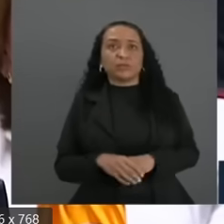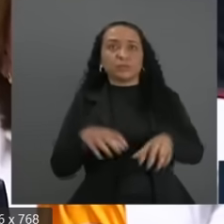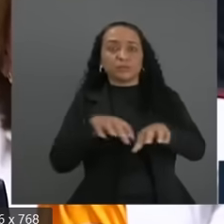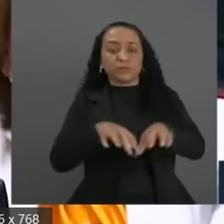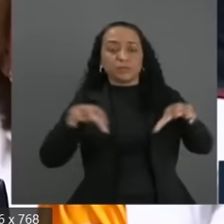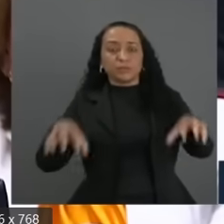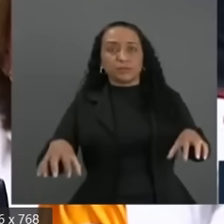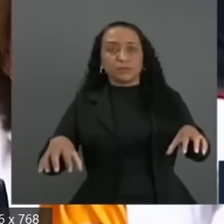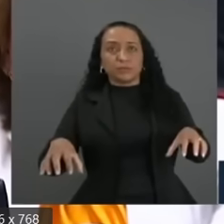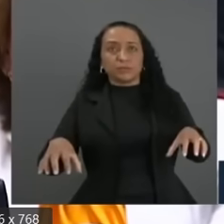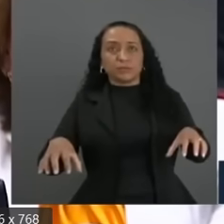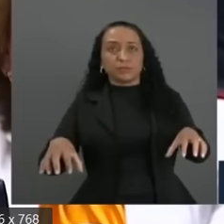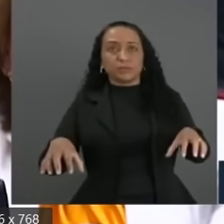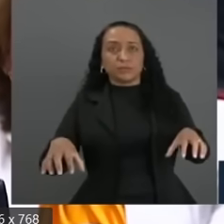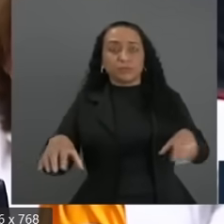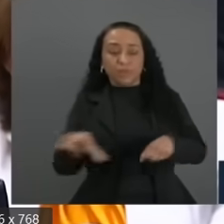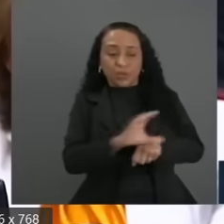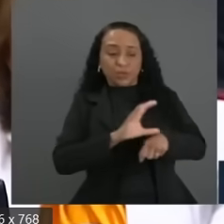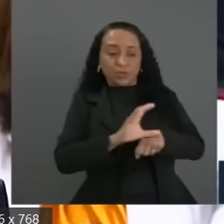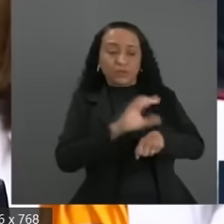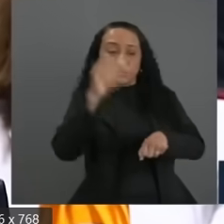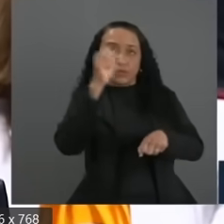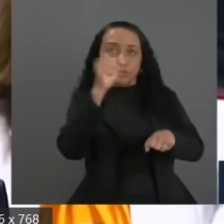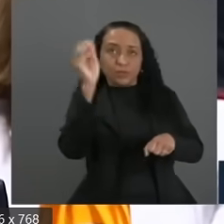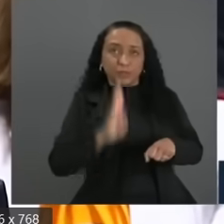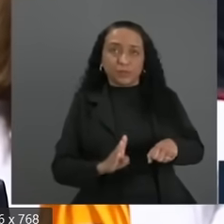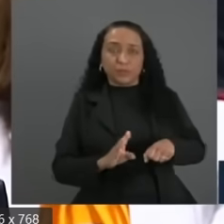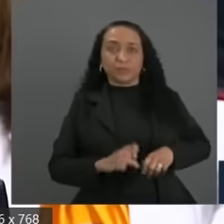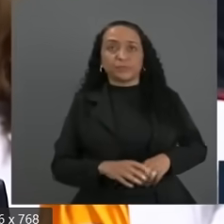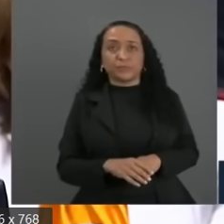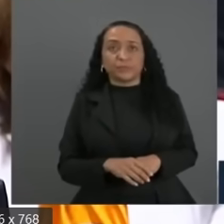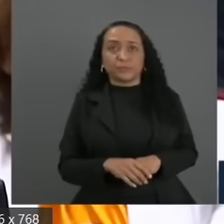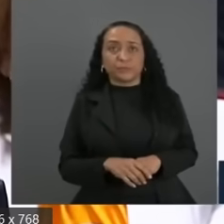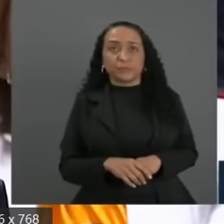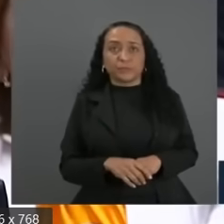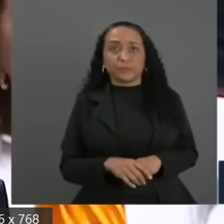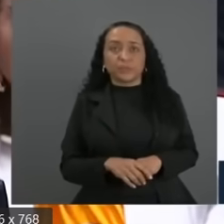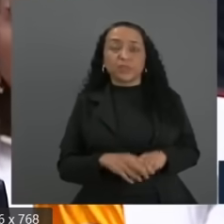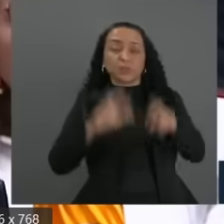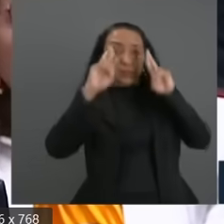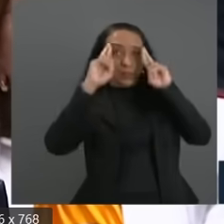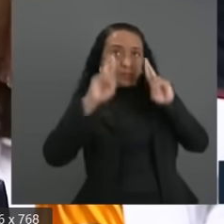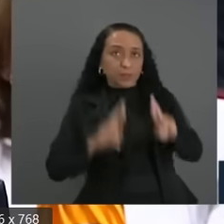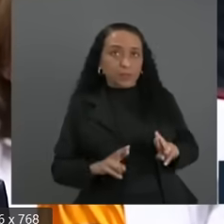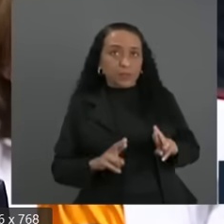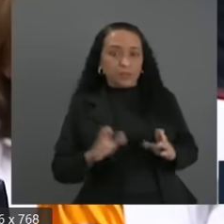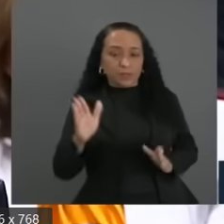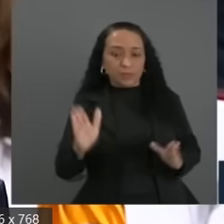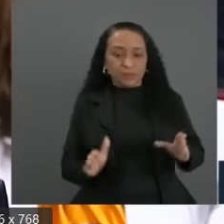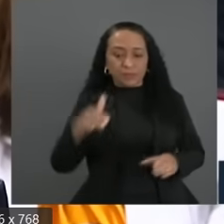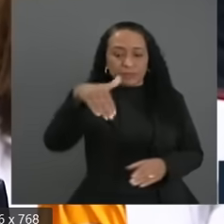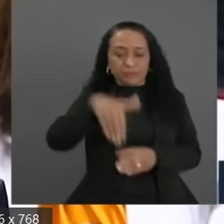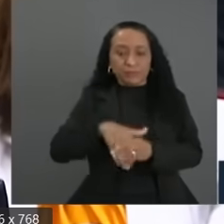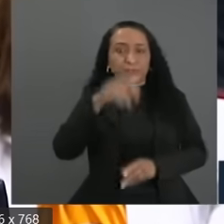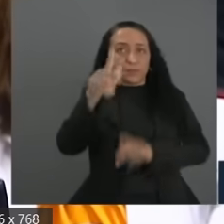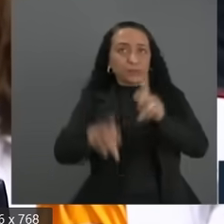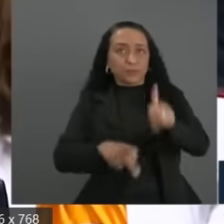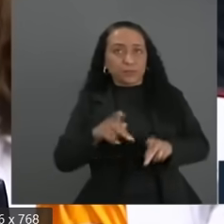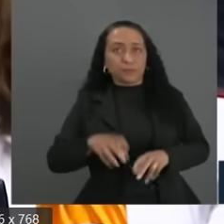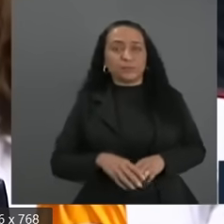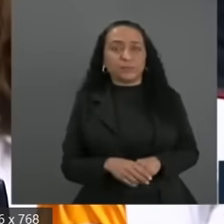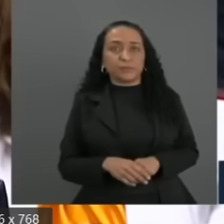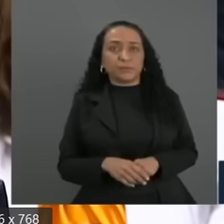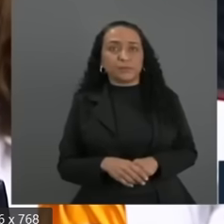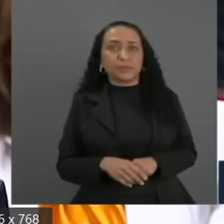poderes, da Constituição brasileira, do respeito ao mandato popular.